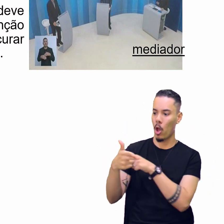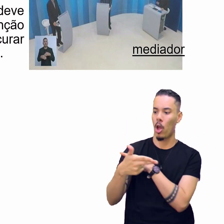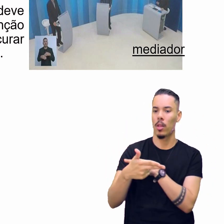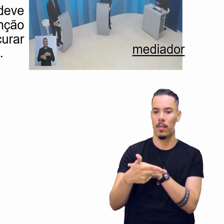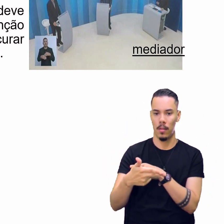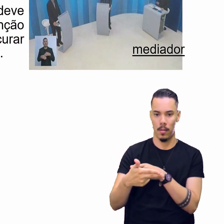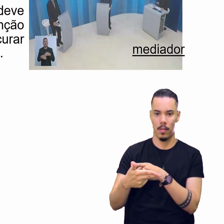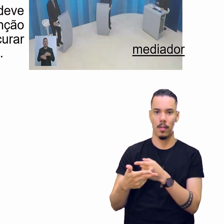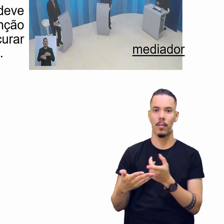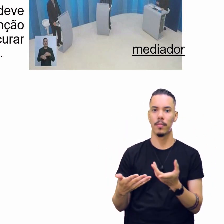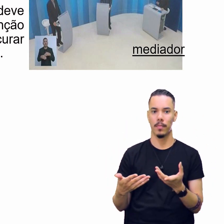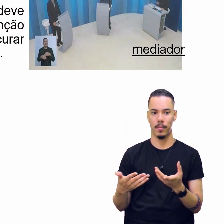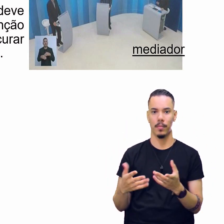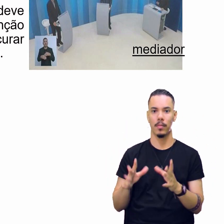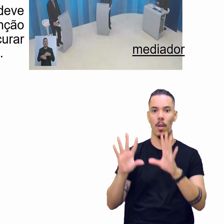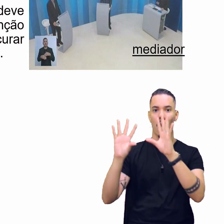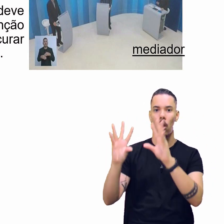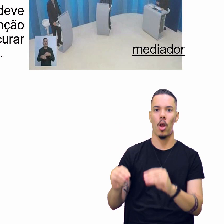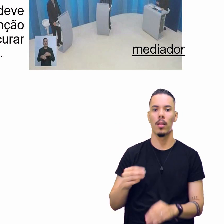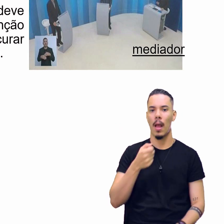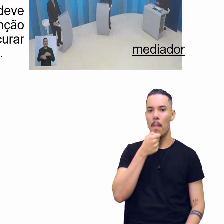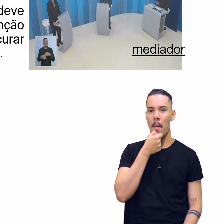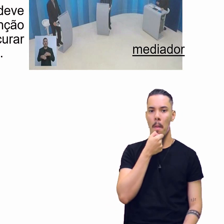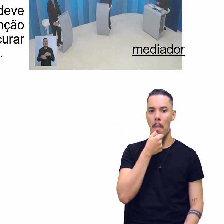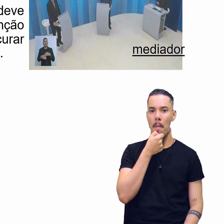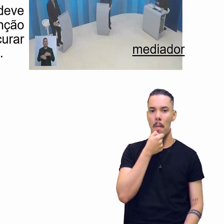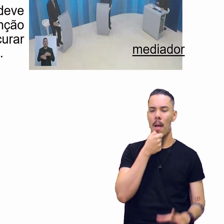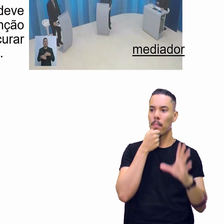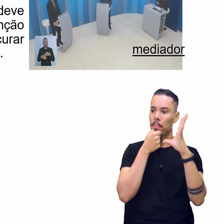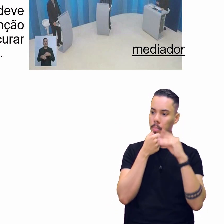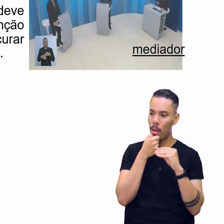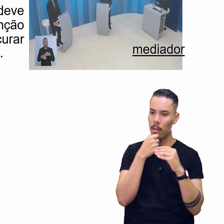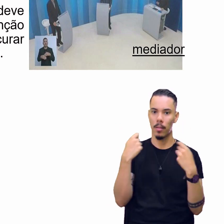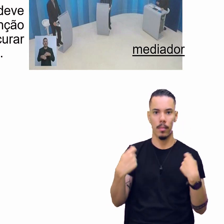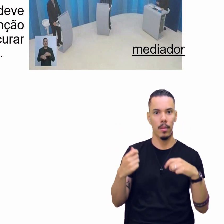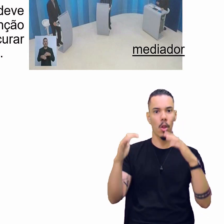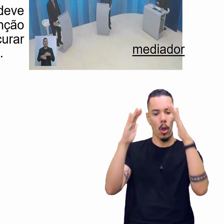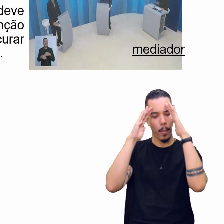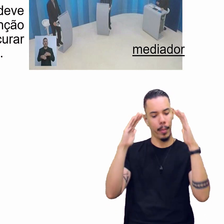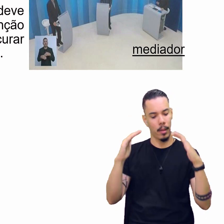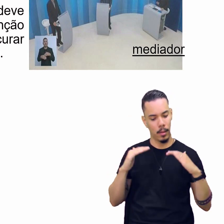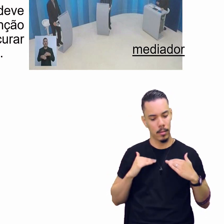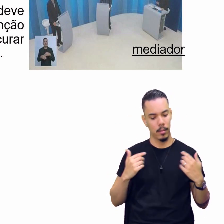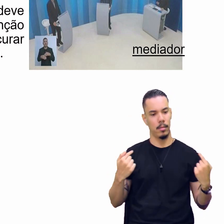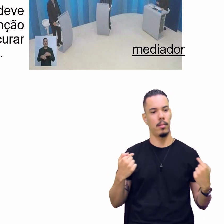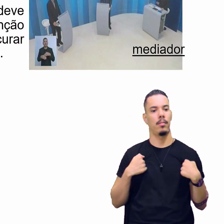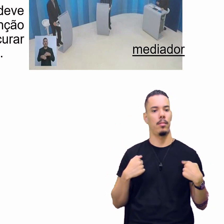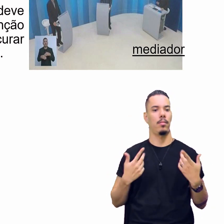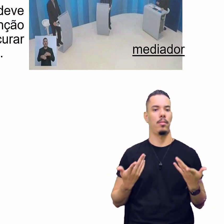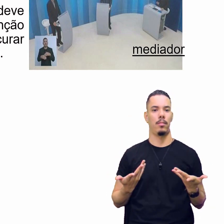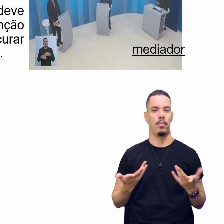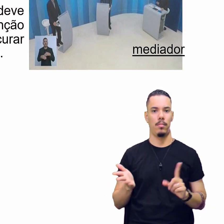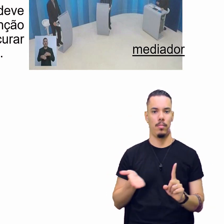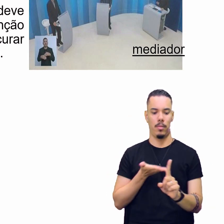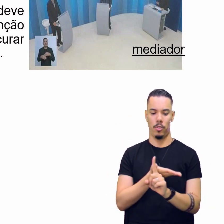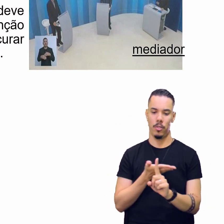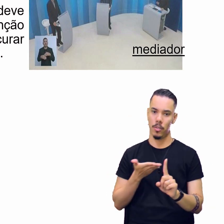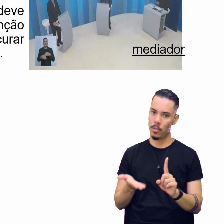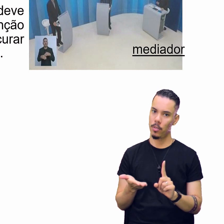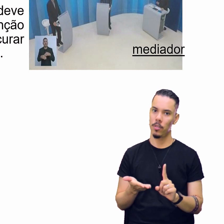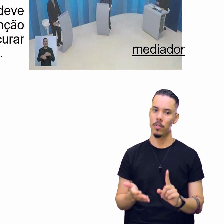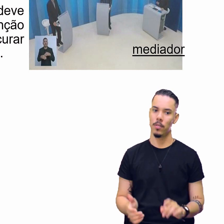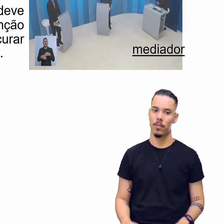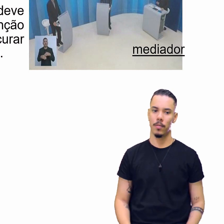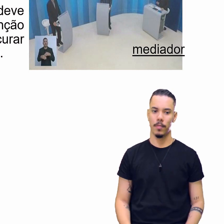a transmissão, né? O microfone da pessoa, que não tem que obedecer ali o momento que está falando, o seu